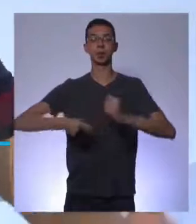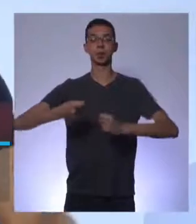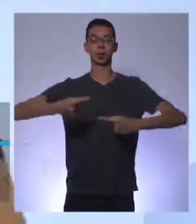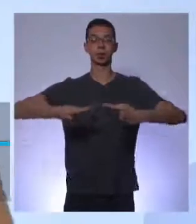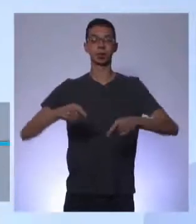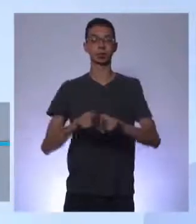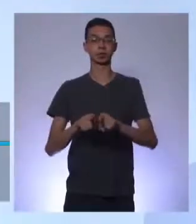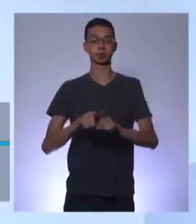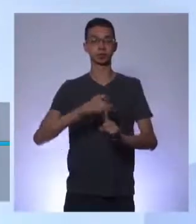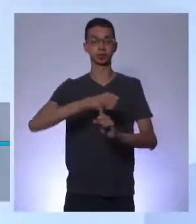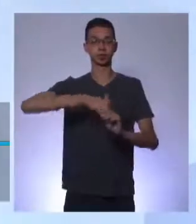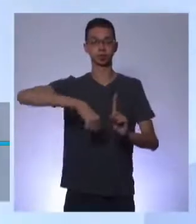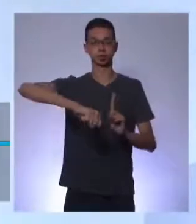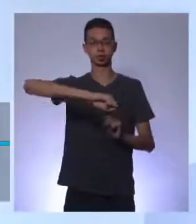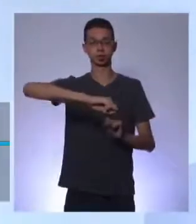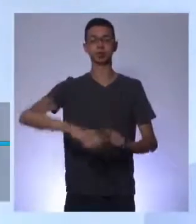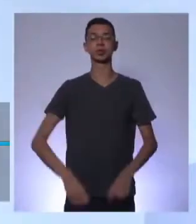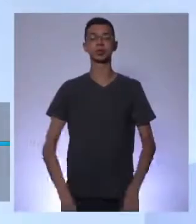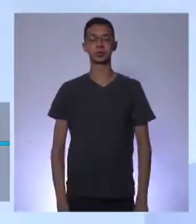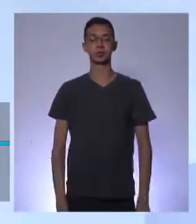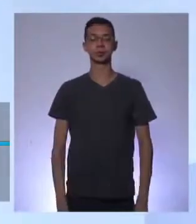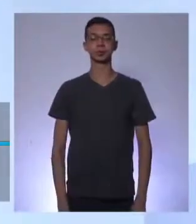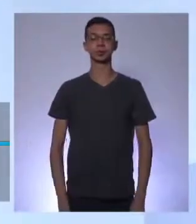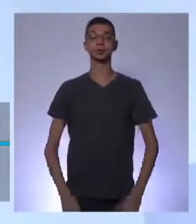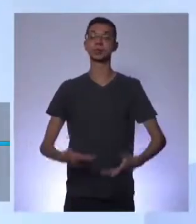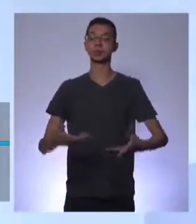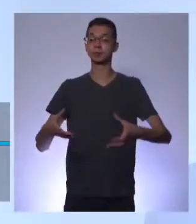e social, e eles foram que